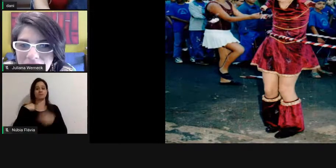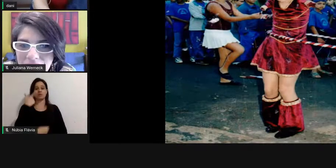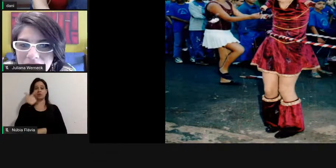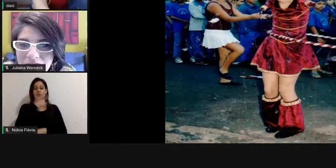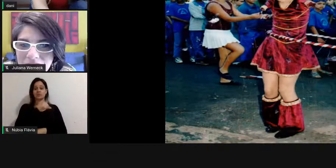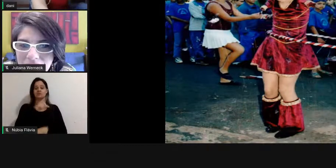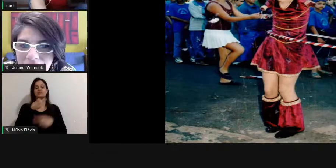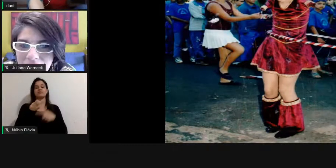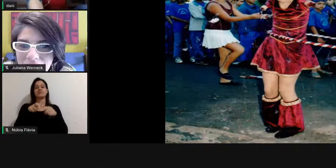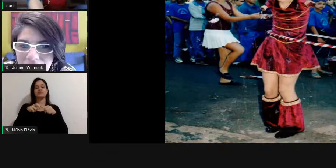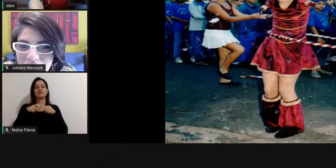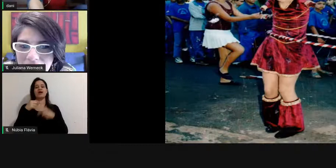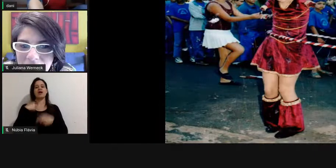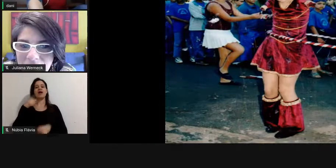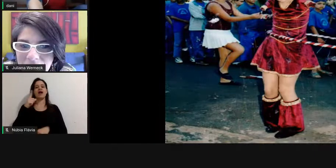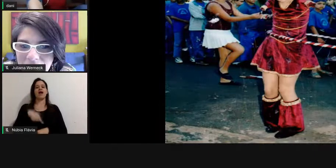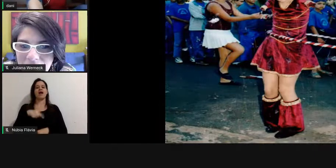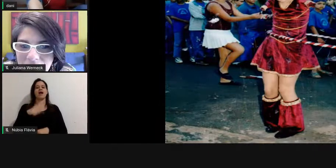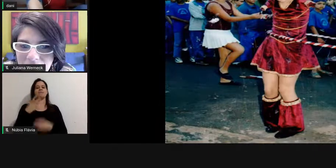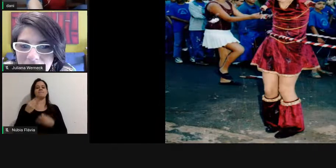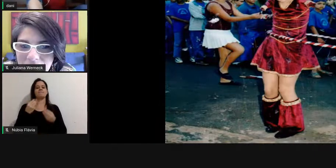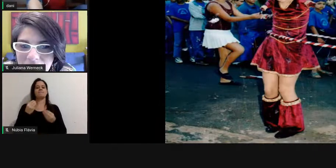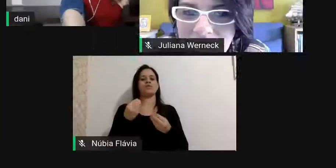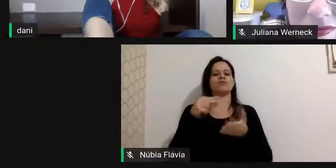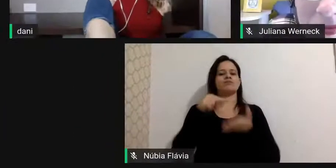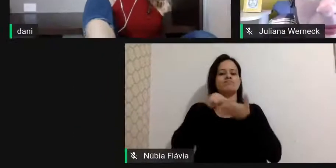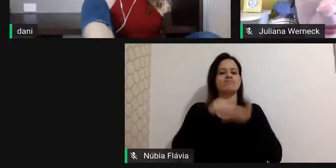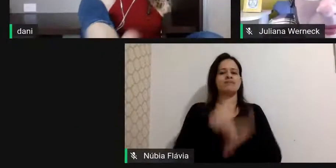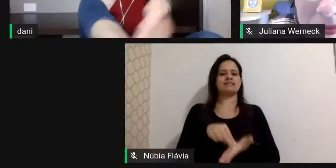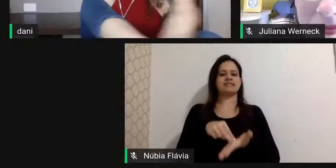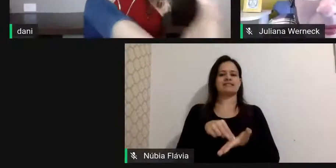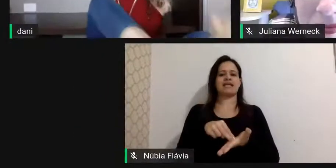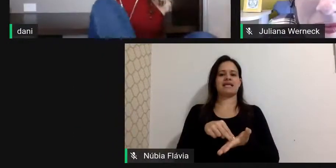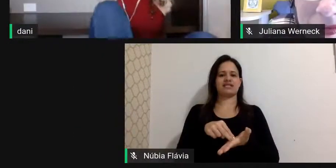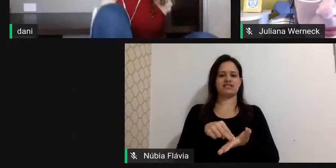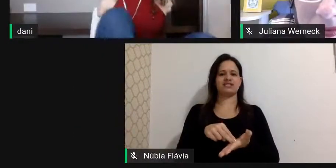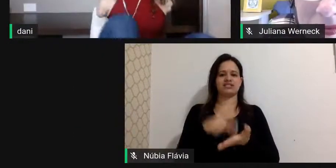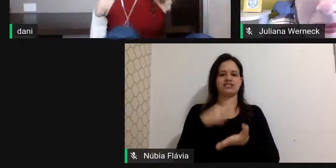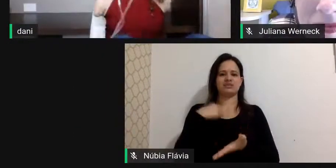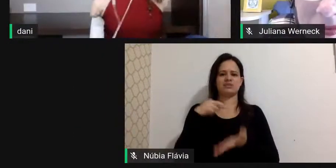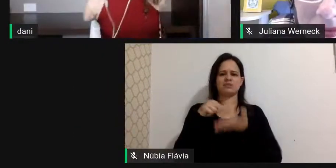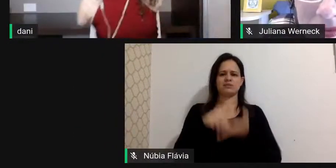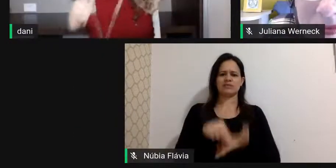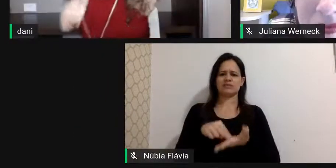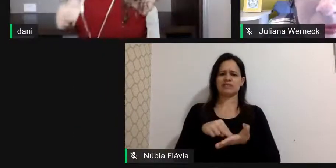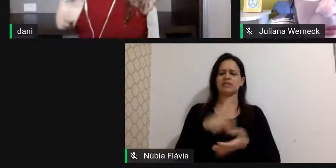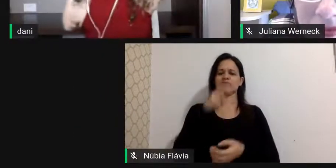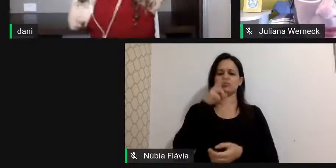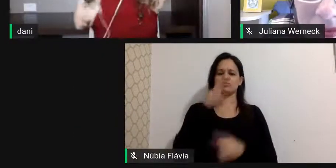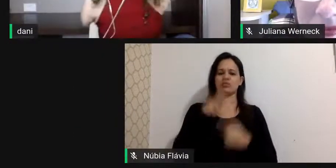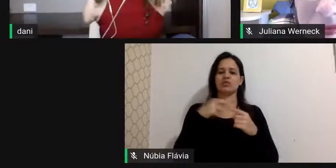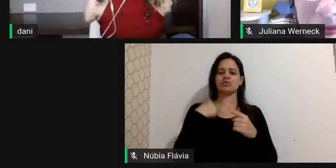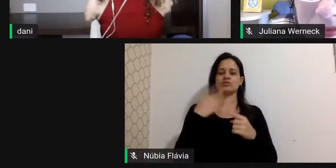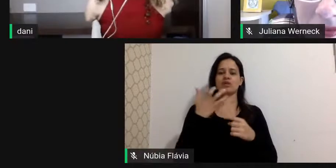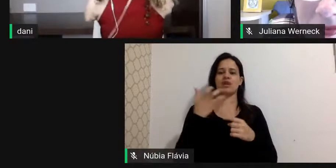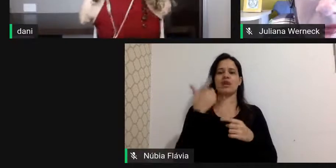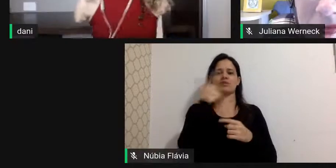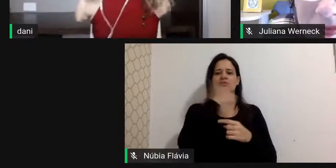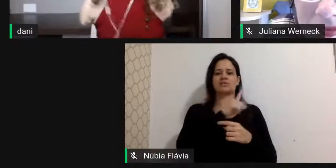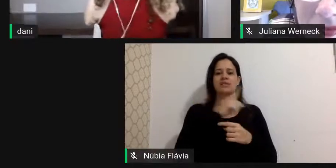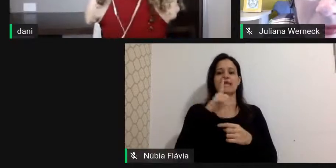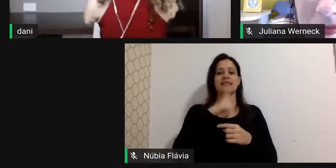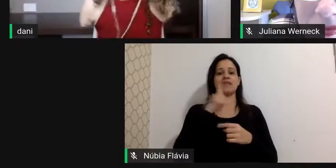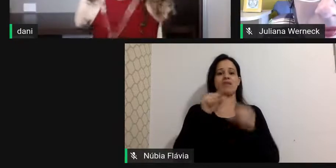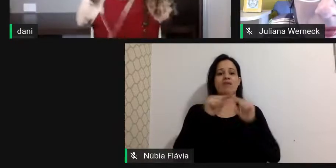porque justamente eu era muito insistente, eu teimava no que eu realmente queria. Então, eu falo para as pessoas, tem uma frase do